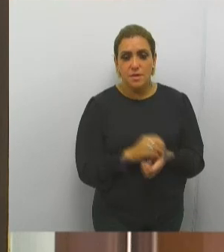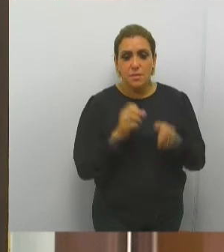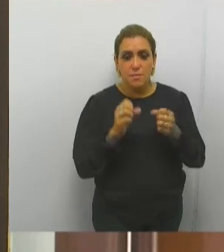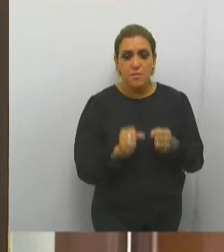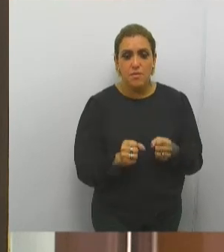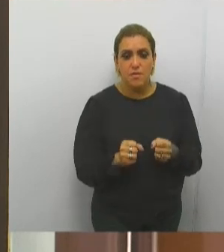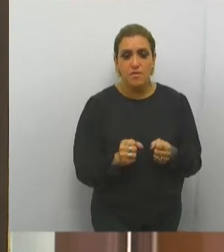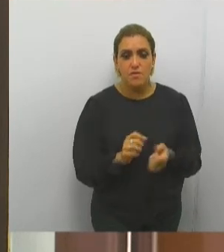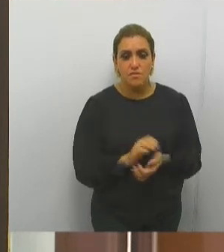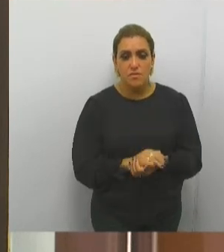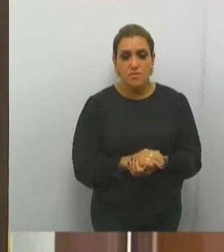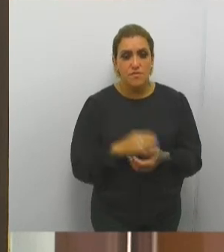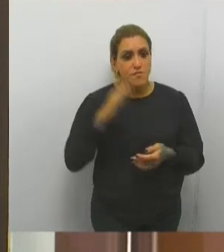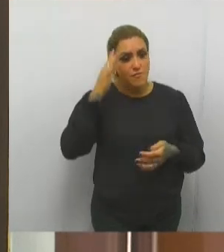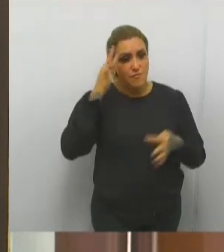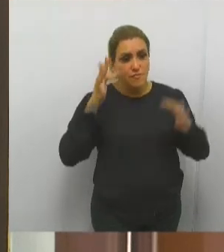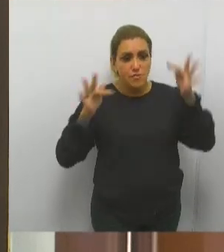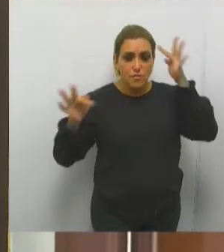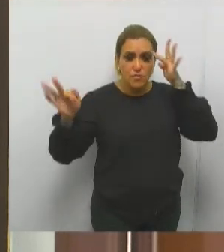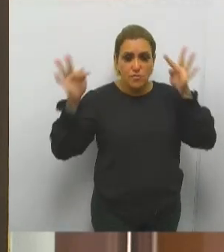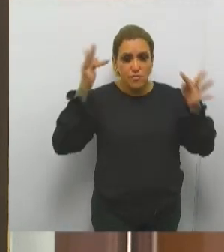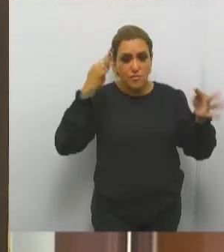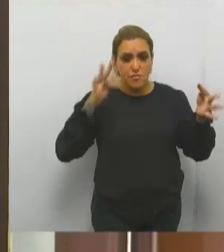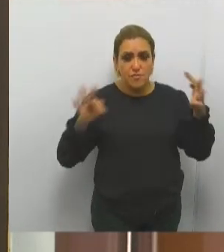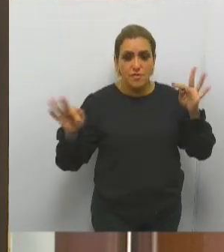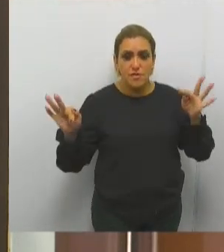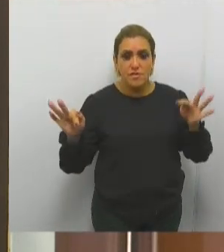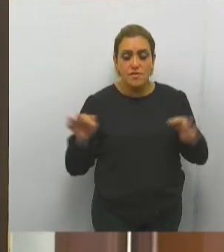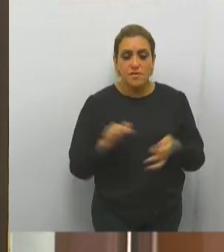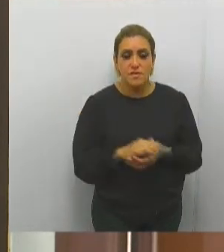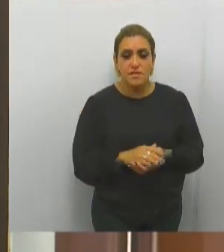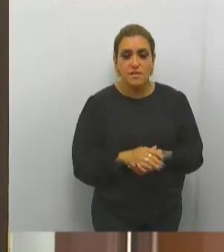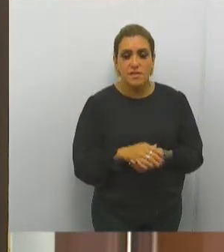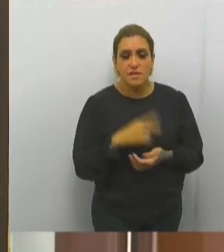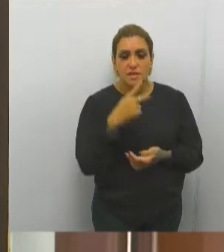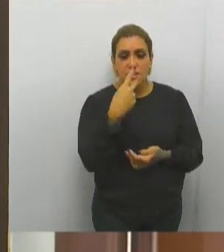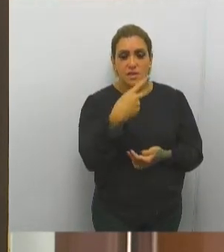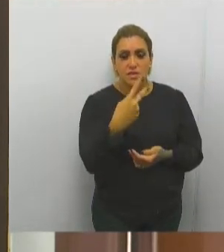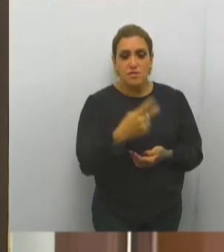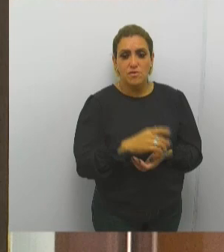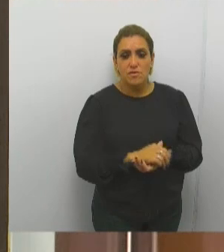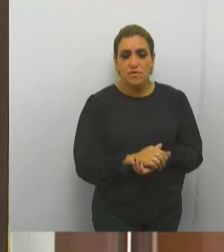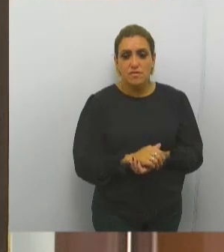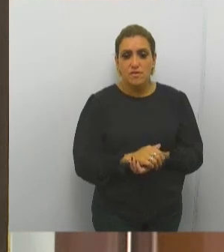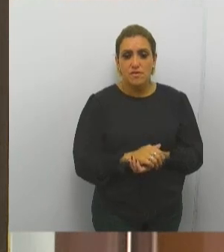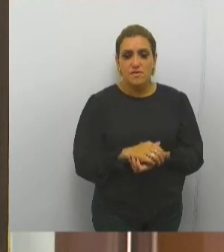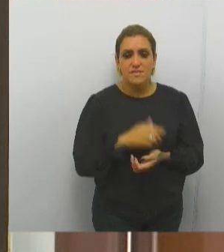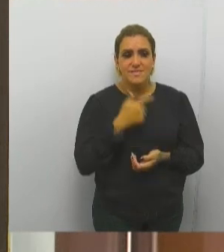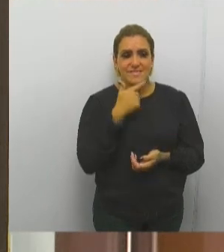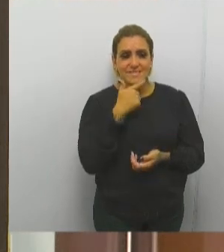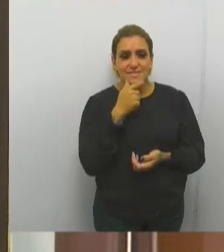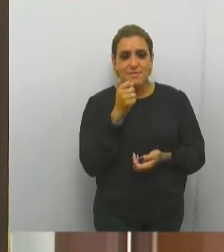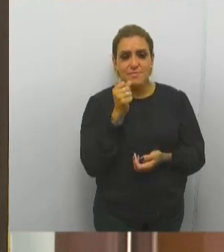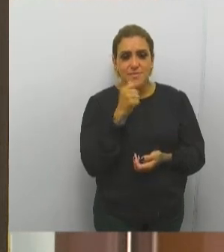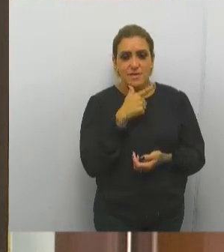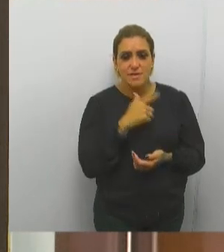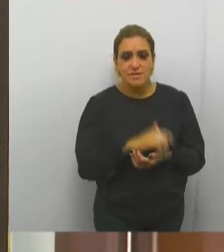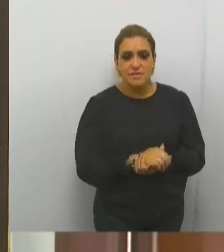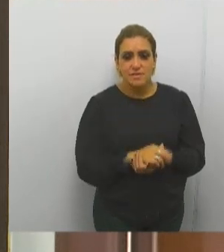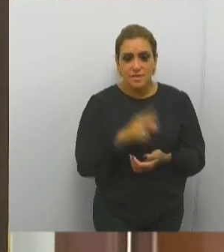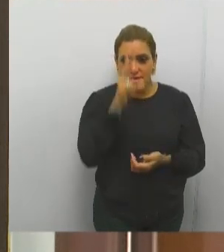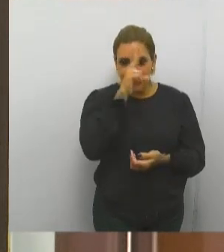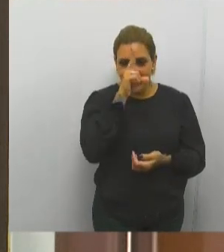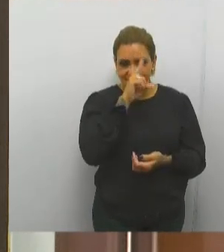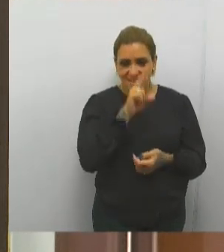ser filosófico, lírico e também humorístico. Lembrei o nome do